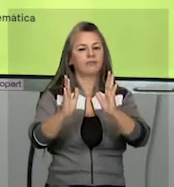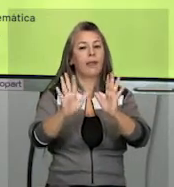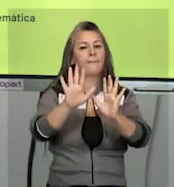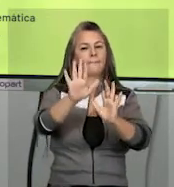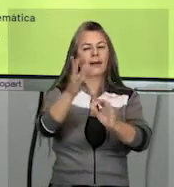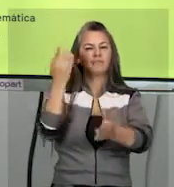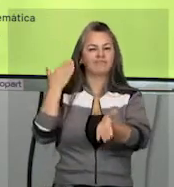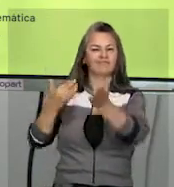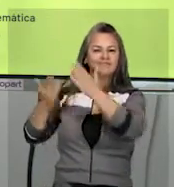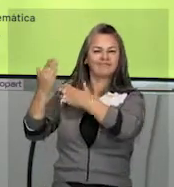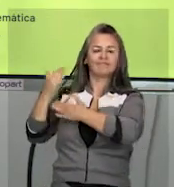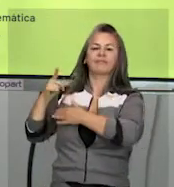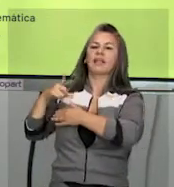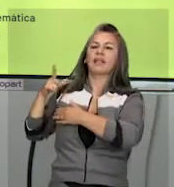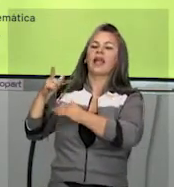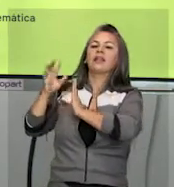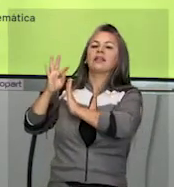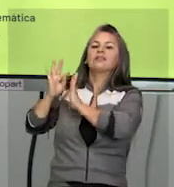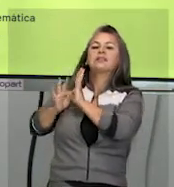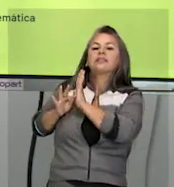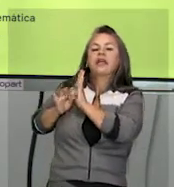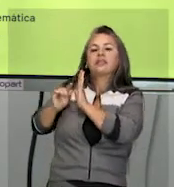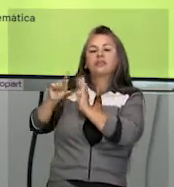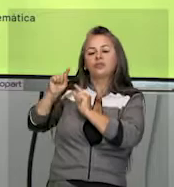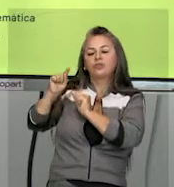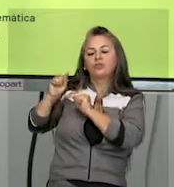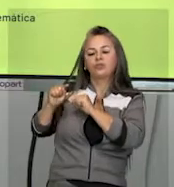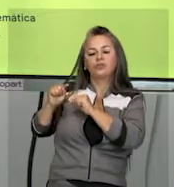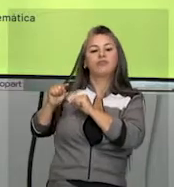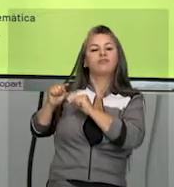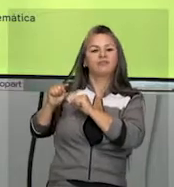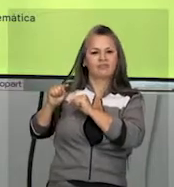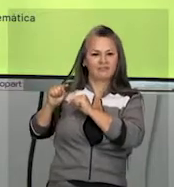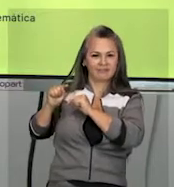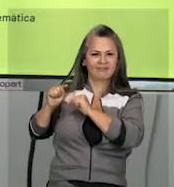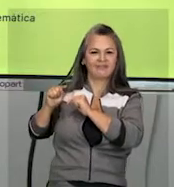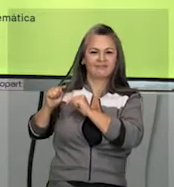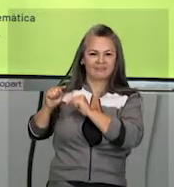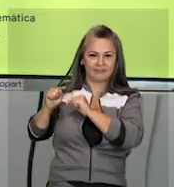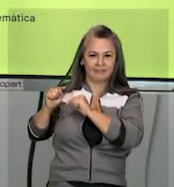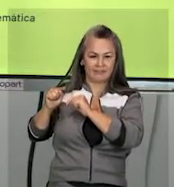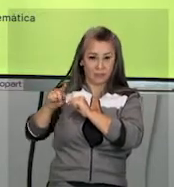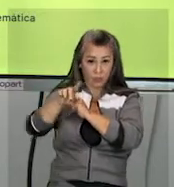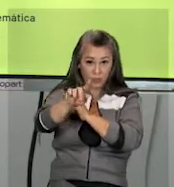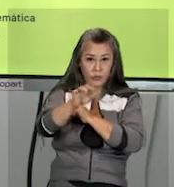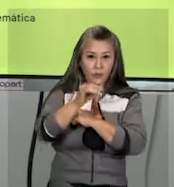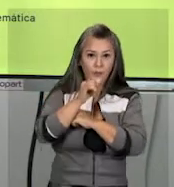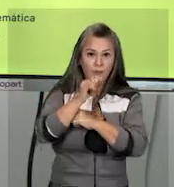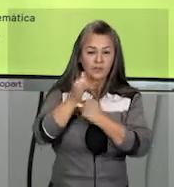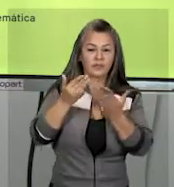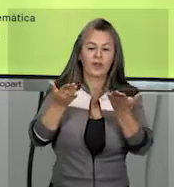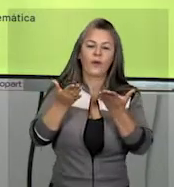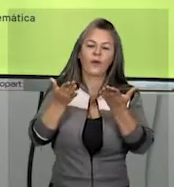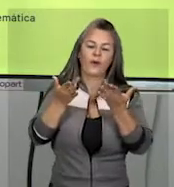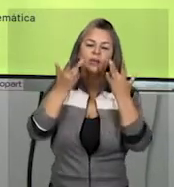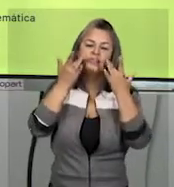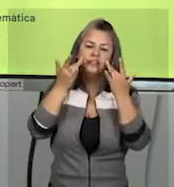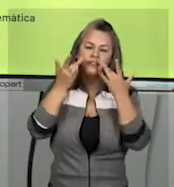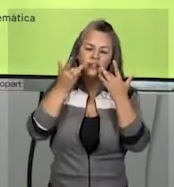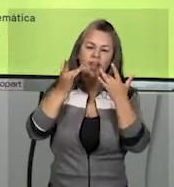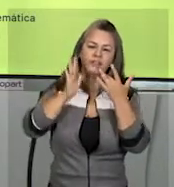uma outra realidade. Então, os diretores e atores de teatro hoje já estenderam um pouco mais